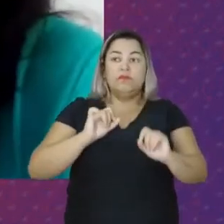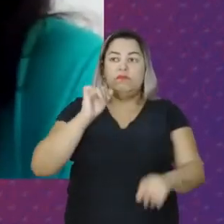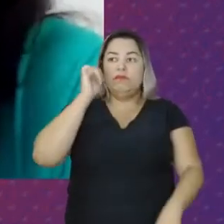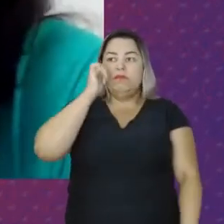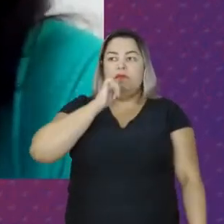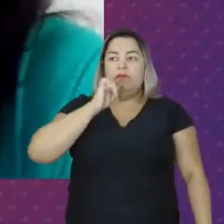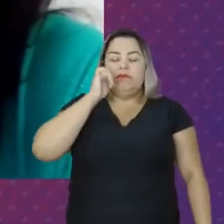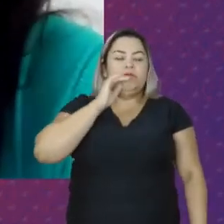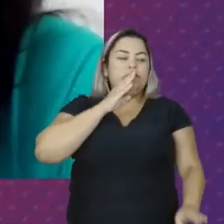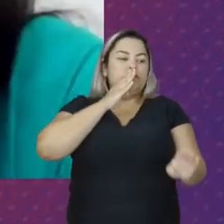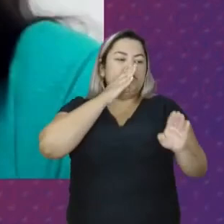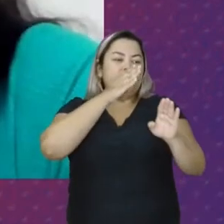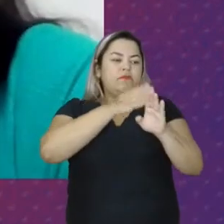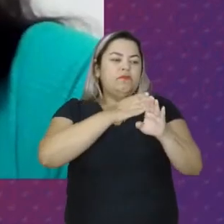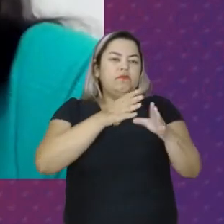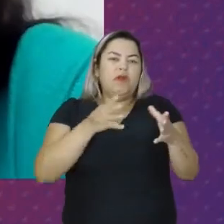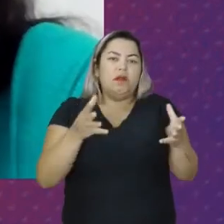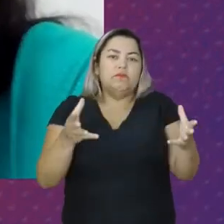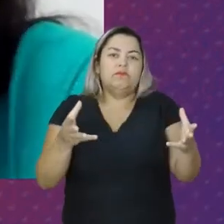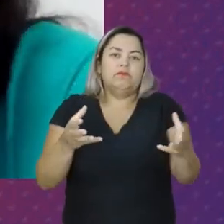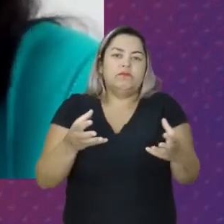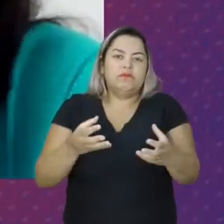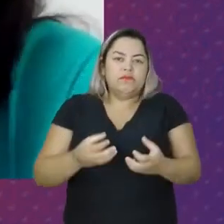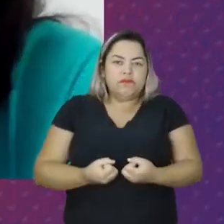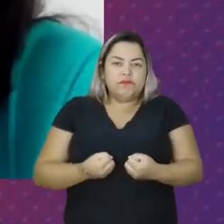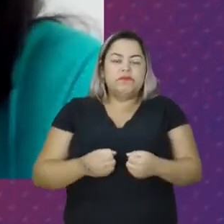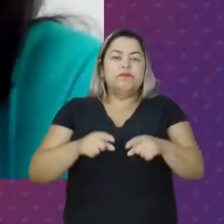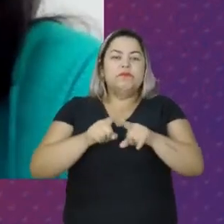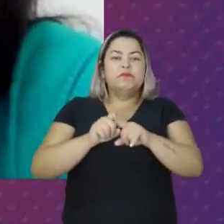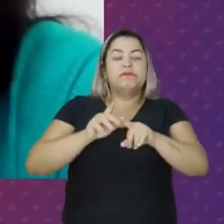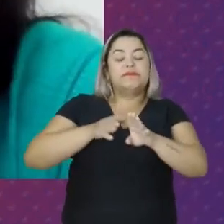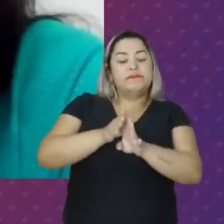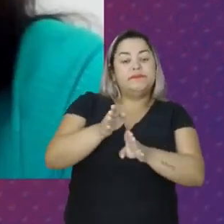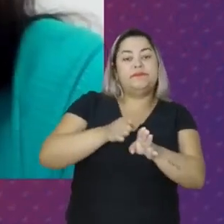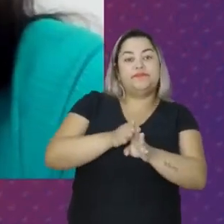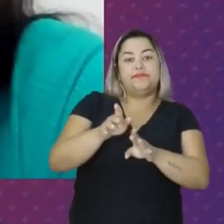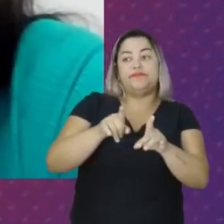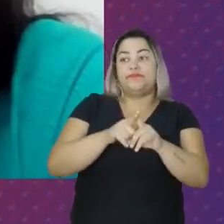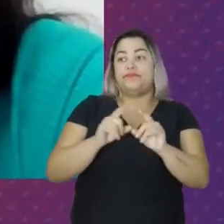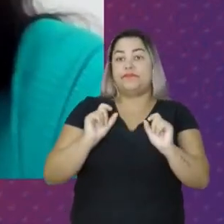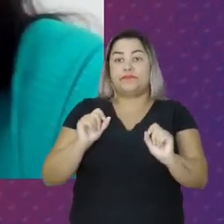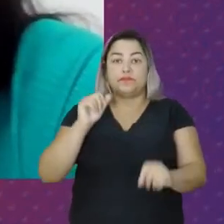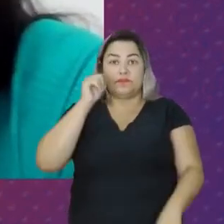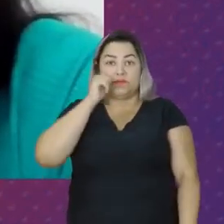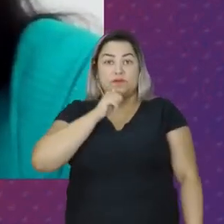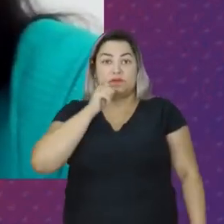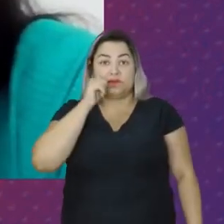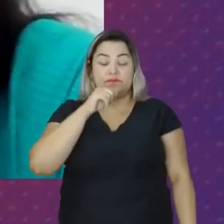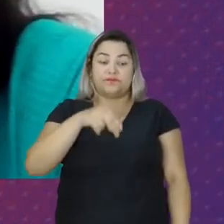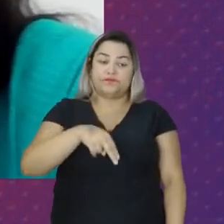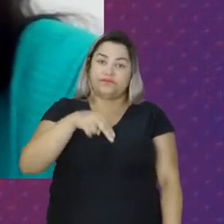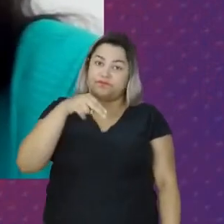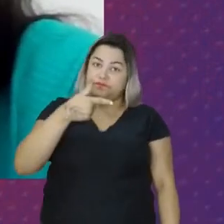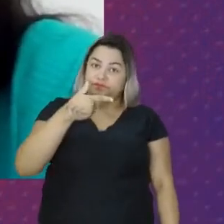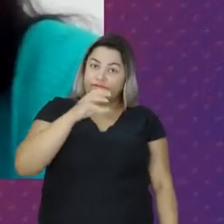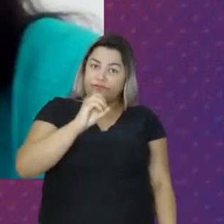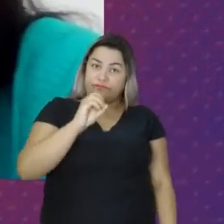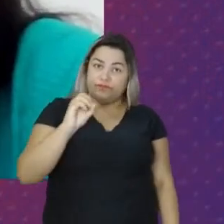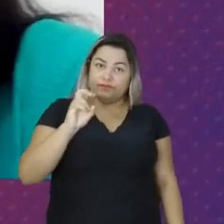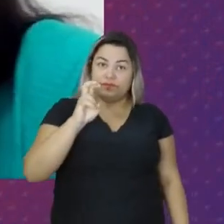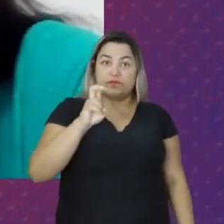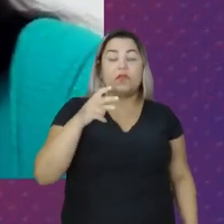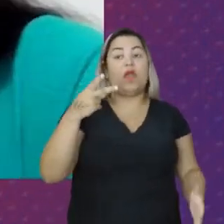com esse objetivo de acolher e orientar mulheres vítimas de violência. E em novembro de